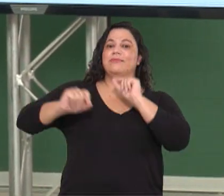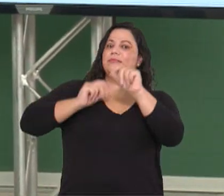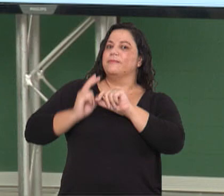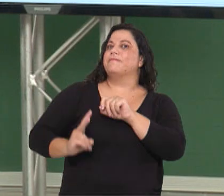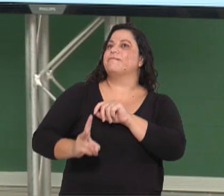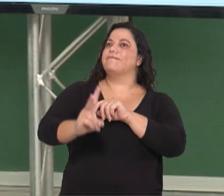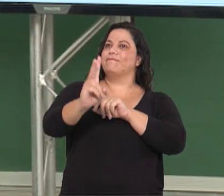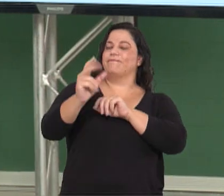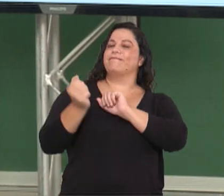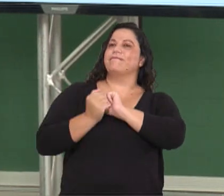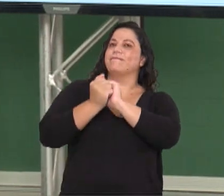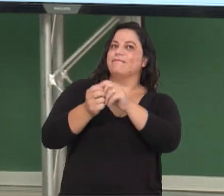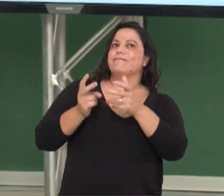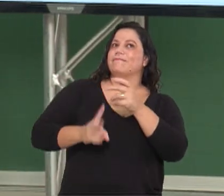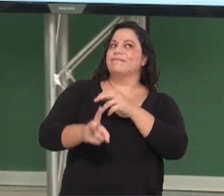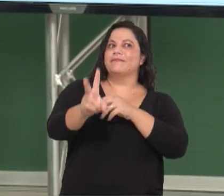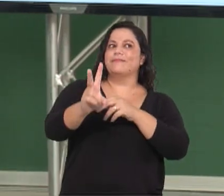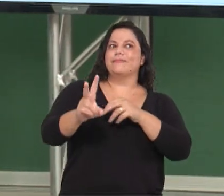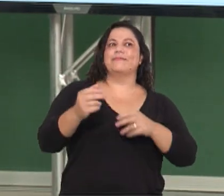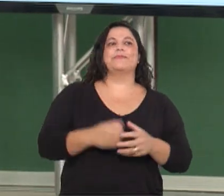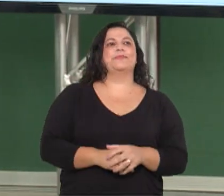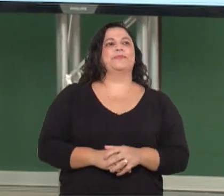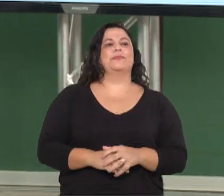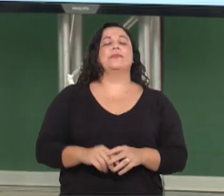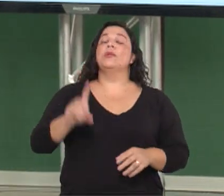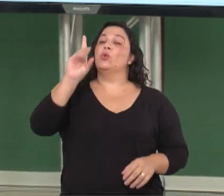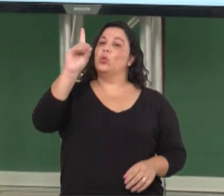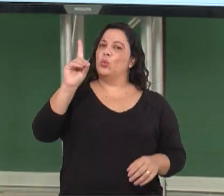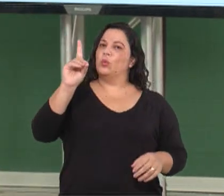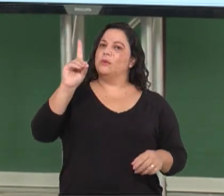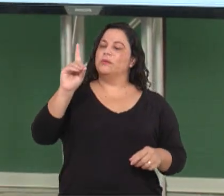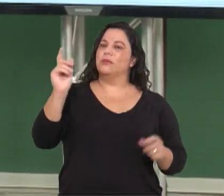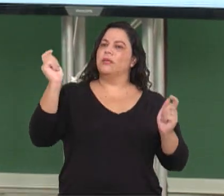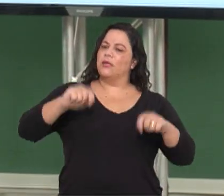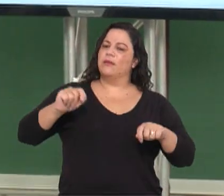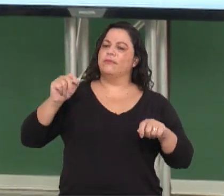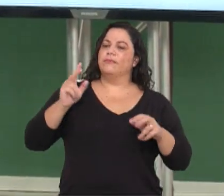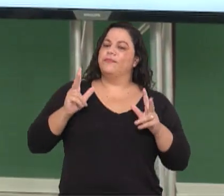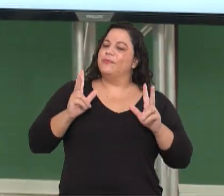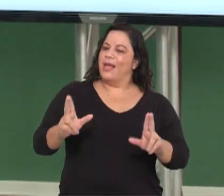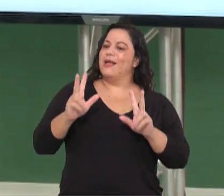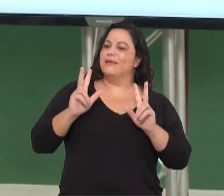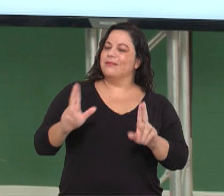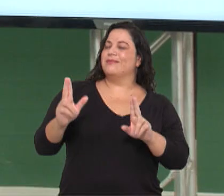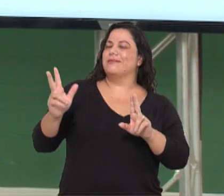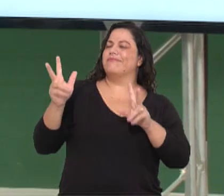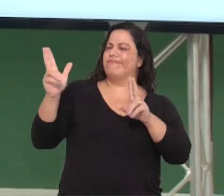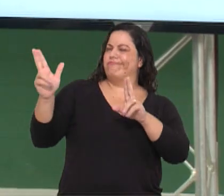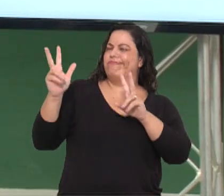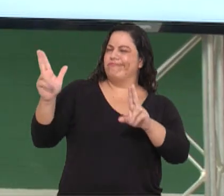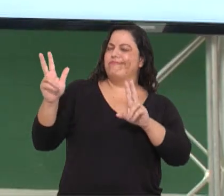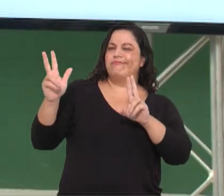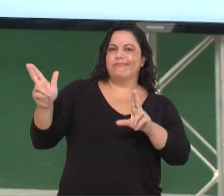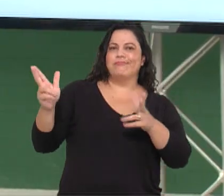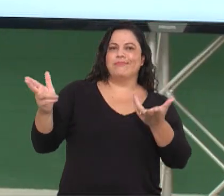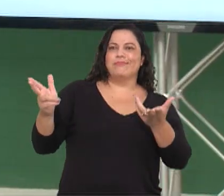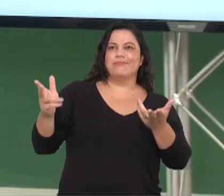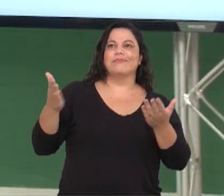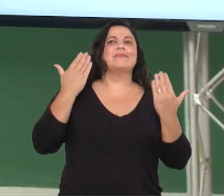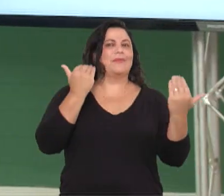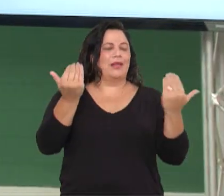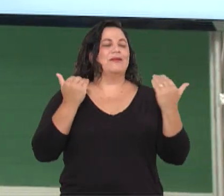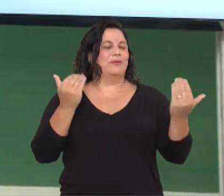sempre juntas, ok? E o assim como também um comparativo de comparação. E para